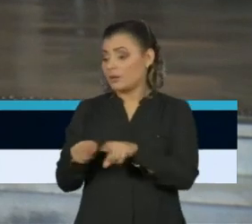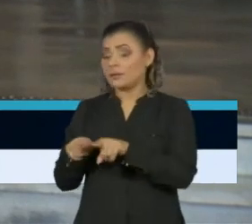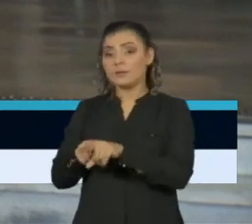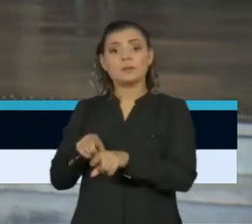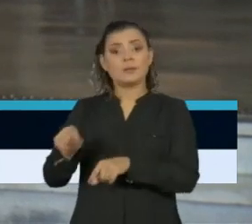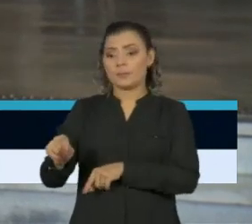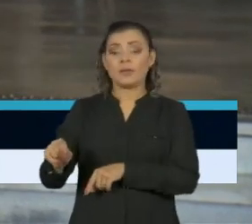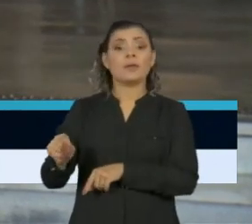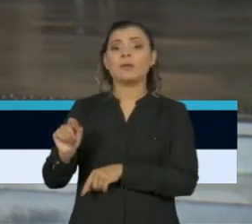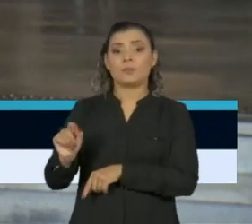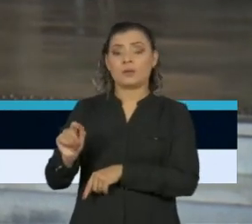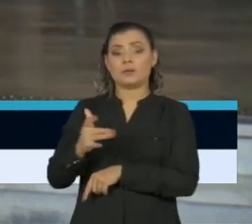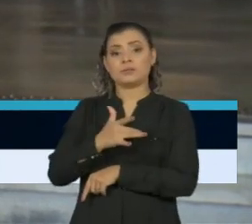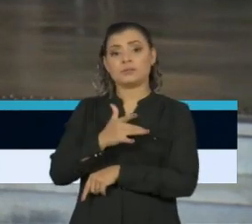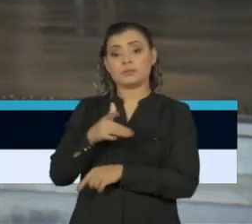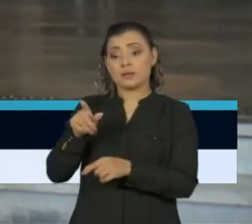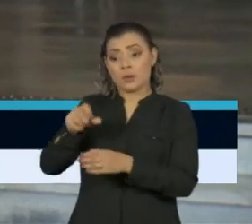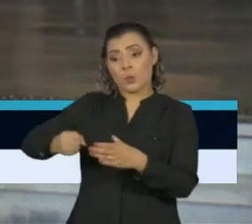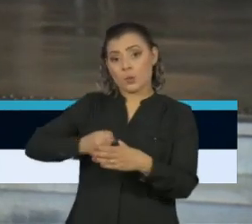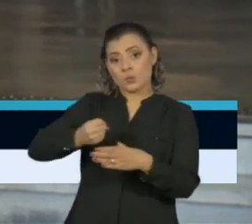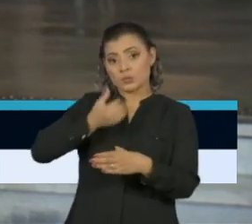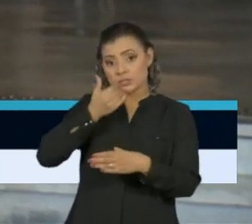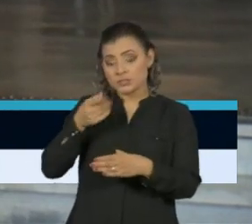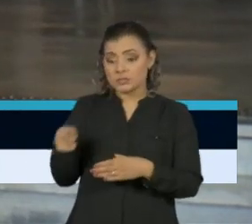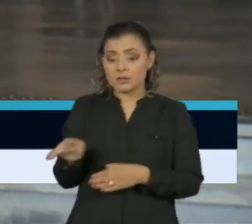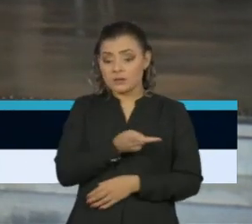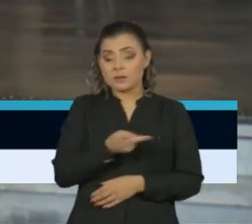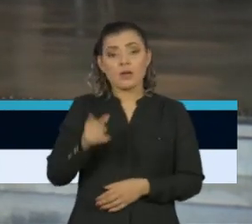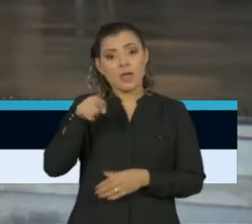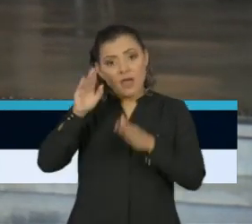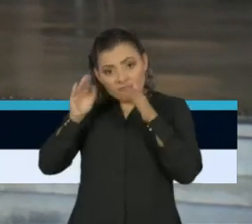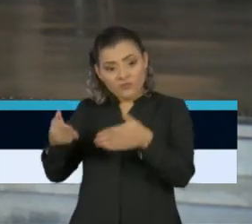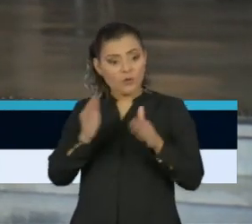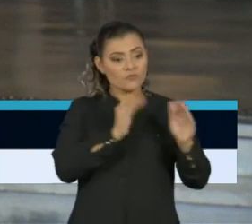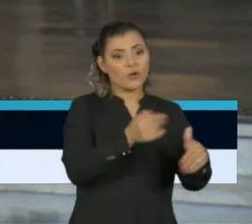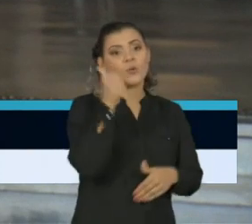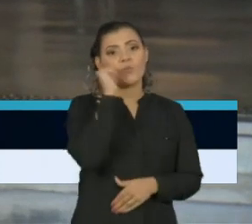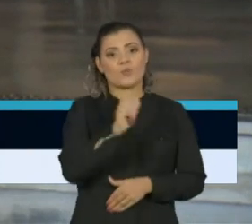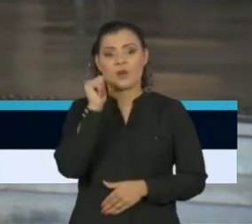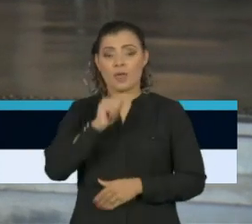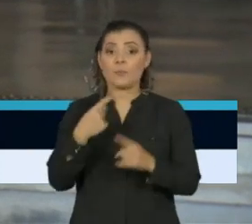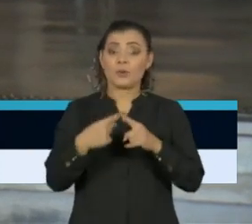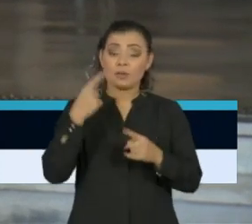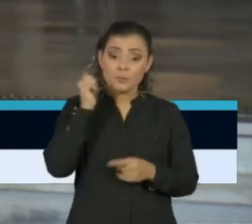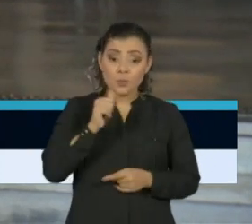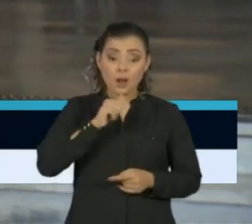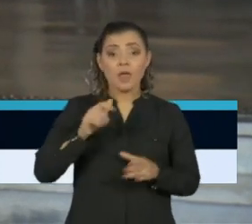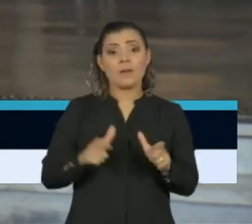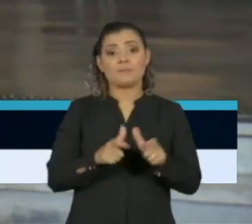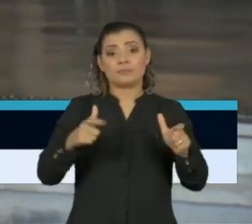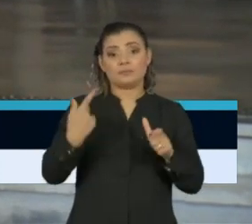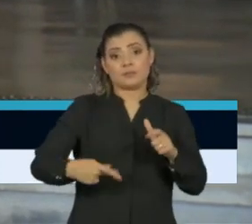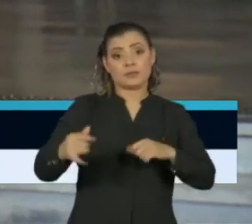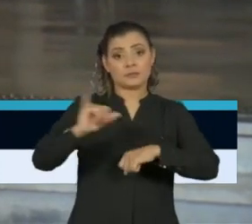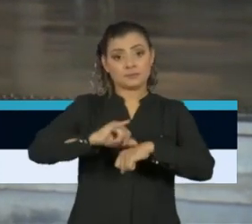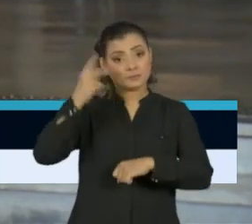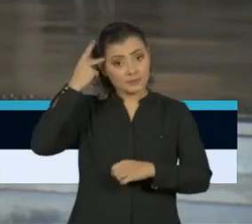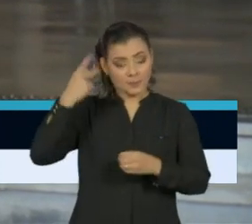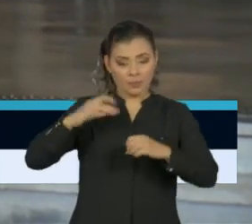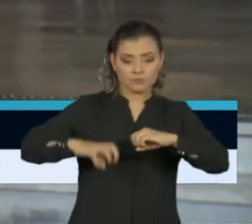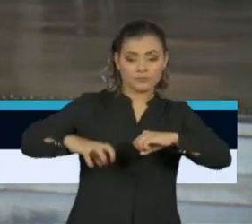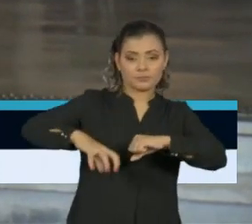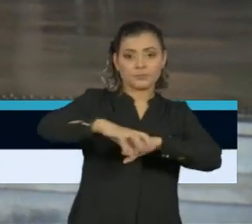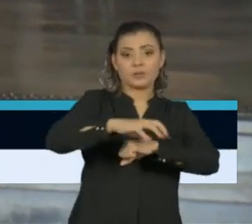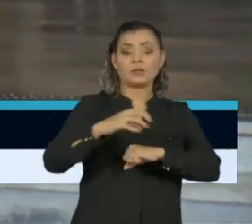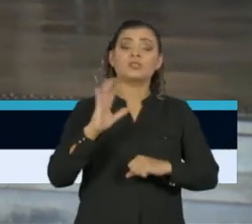renda, em especial para as mulheres. As mulheres já correspondem aqui na região metropolitana de São Paulo